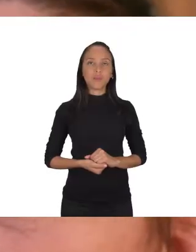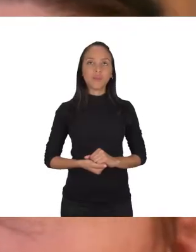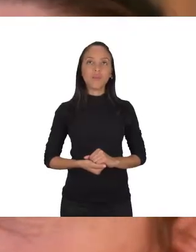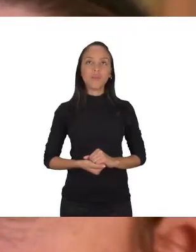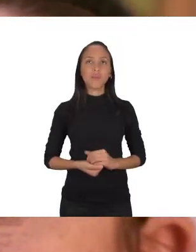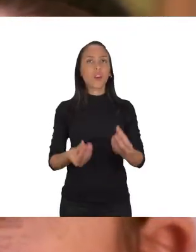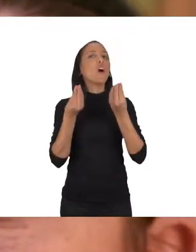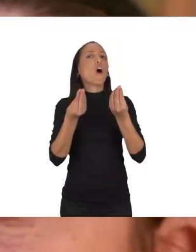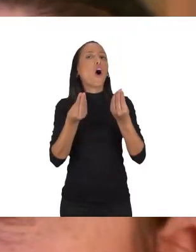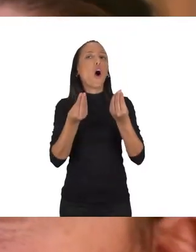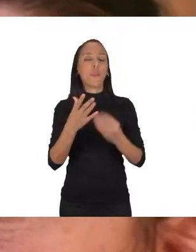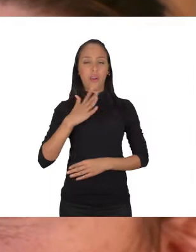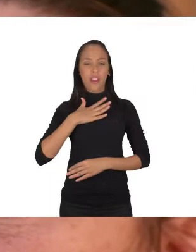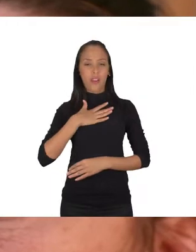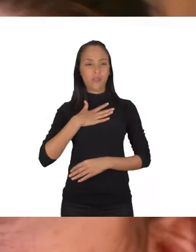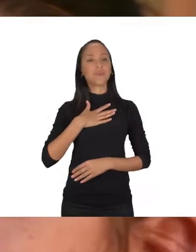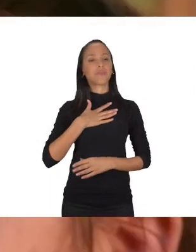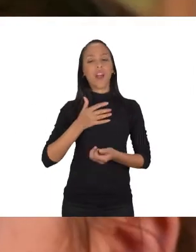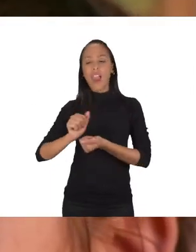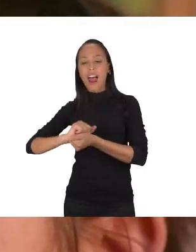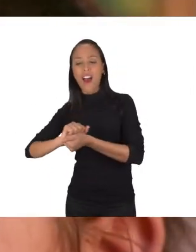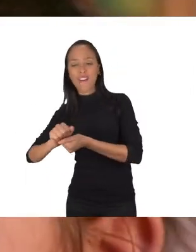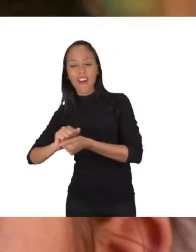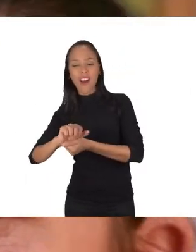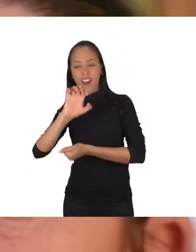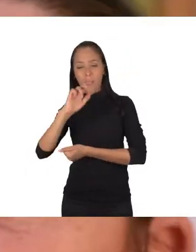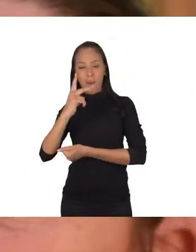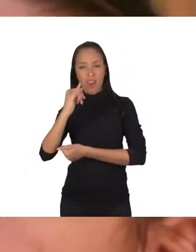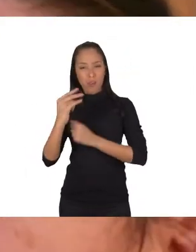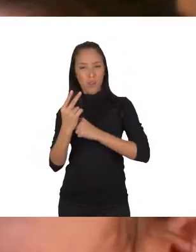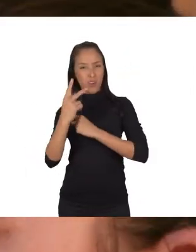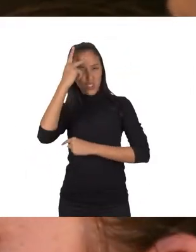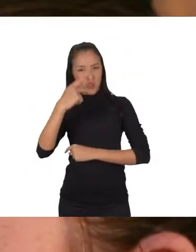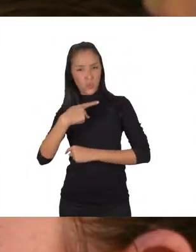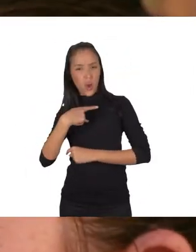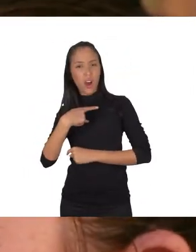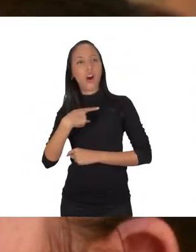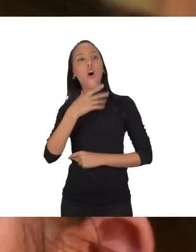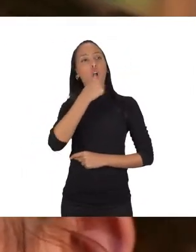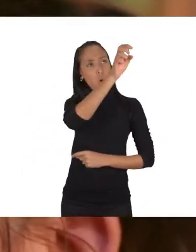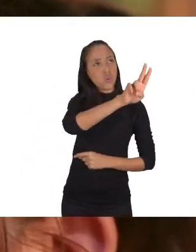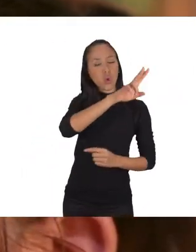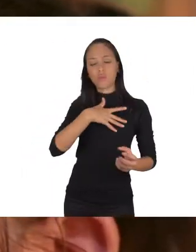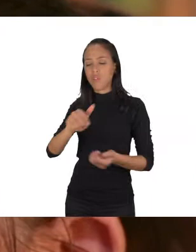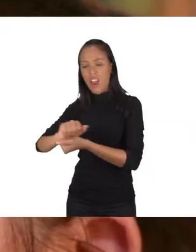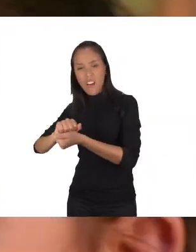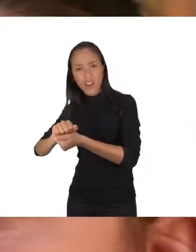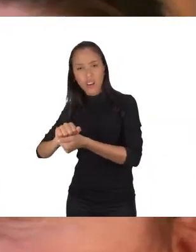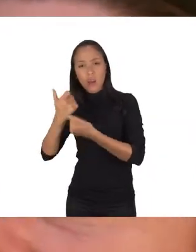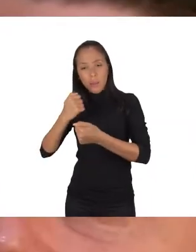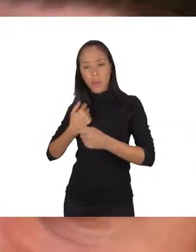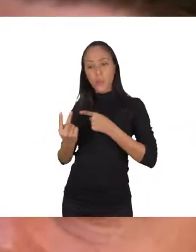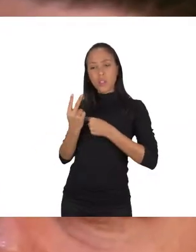Como que uma mulher vai limpar um IPI que o cara usou na roça, ou ela mesma usou, sem vestir outro IPI? Porque aquilo tá contaminado. Como que